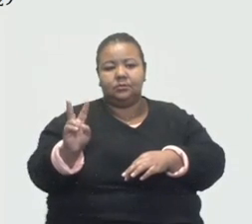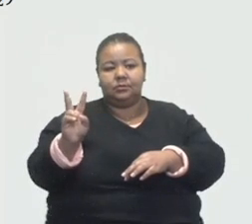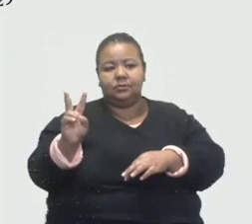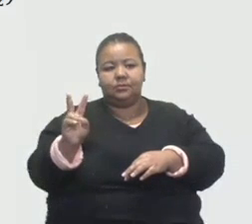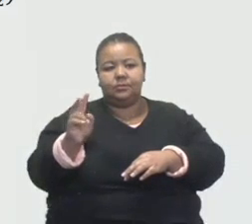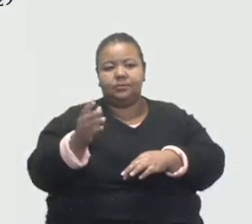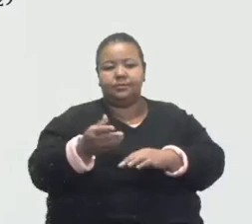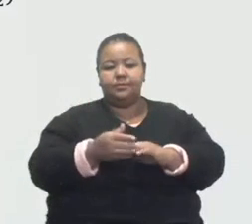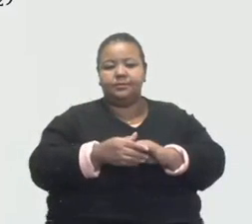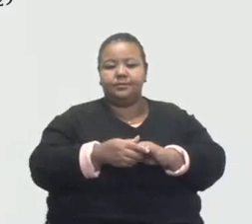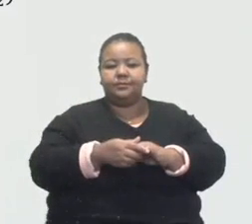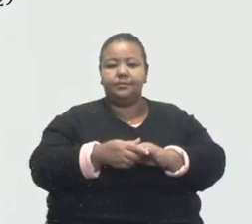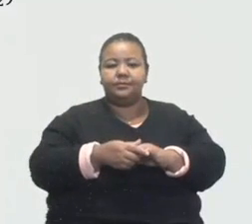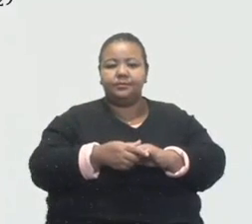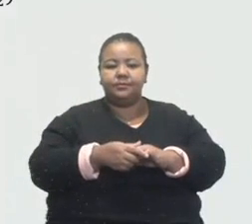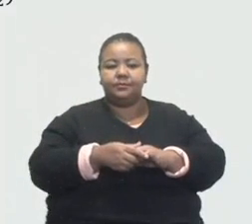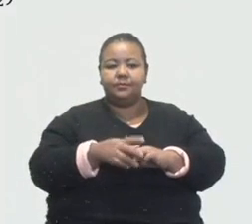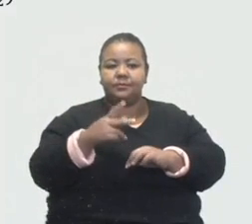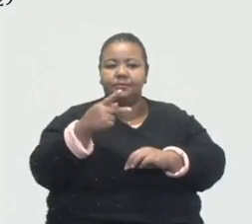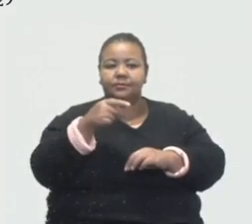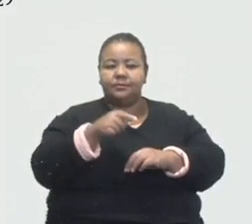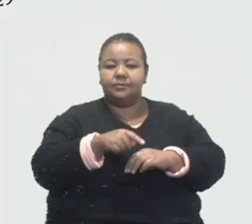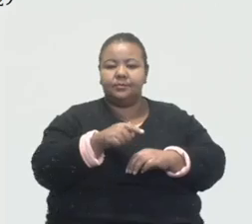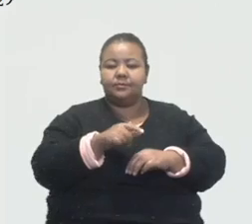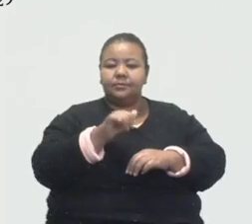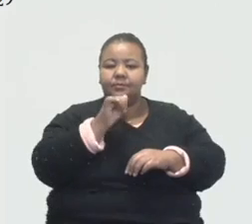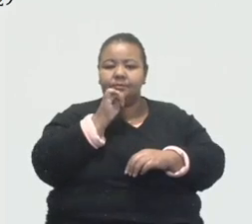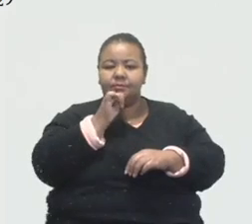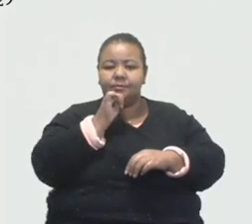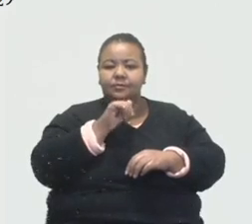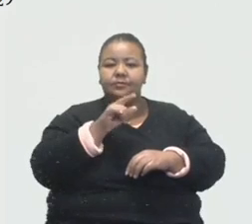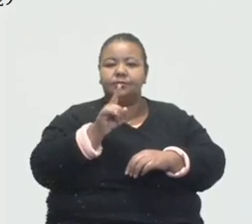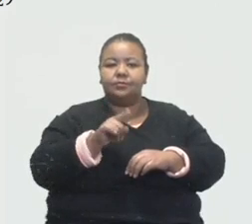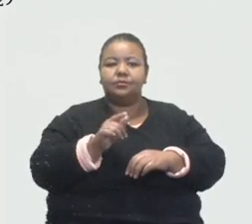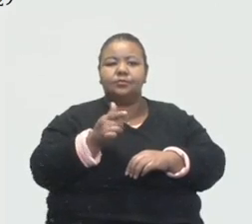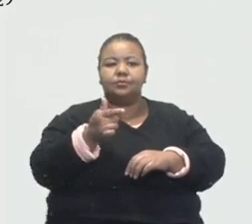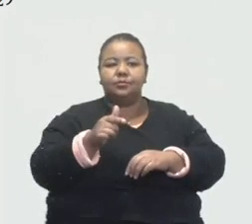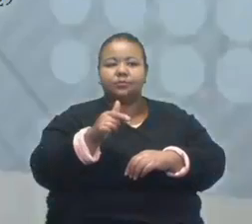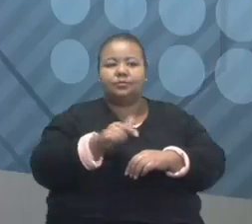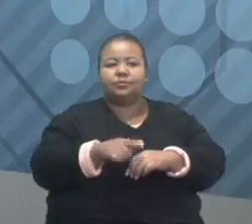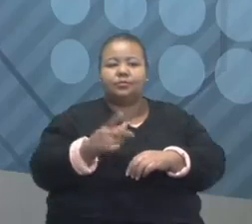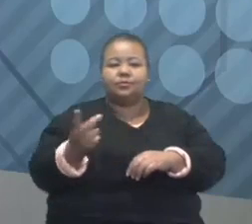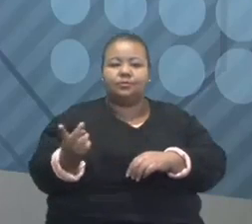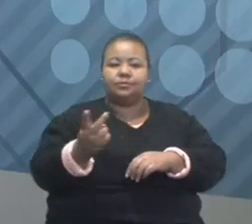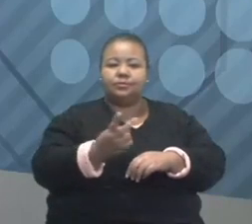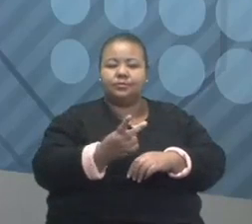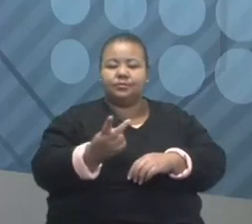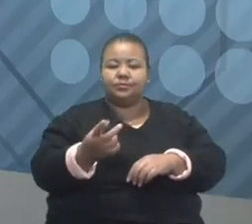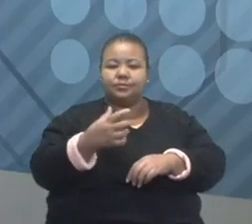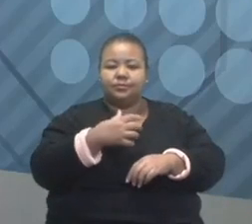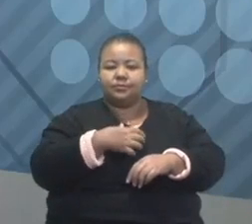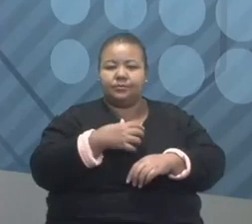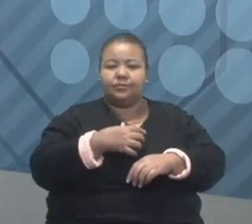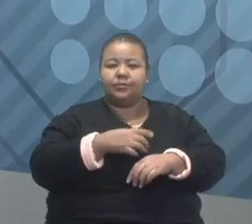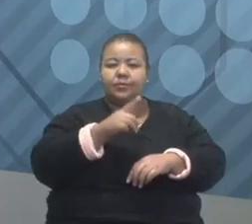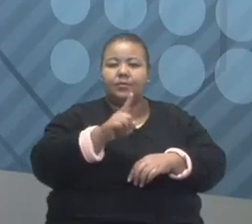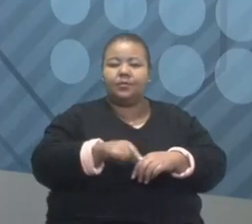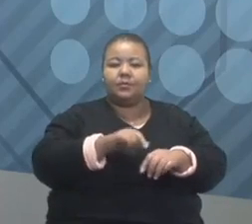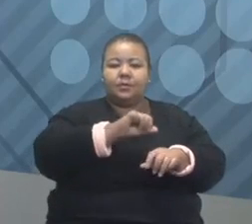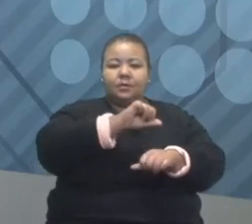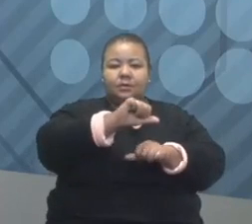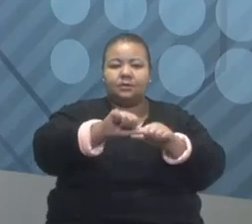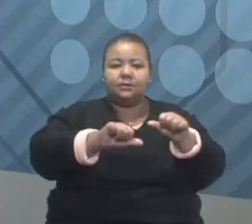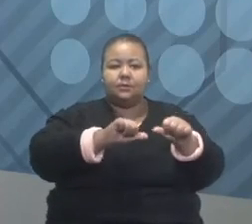transformação de u. Então, nessa condição aqui, foi satisfeita as duas condições para ser uma